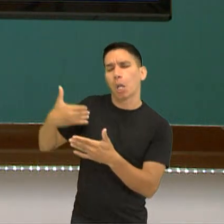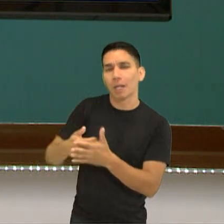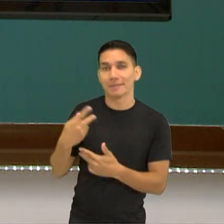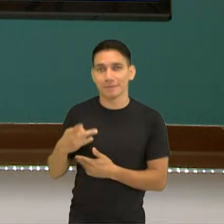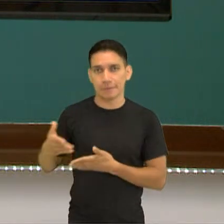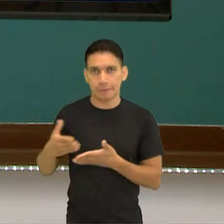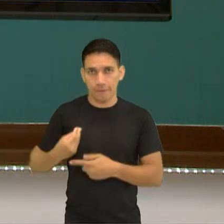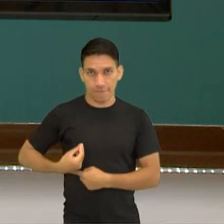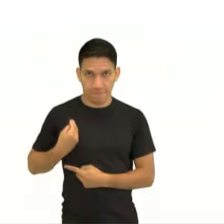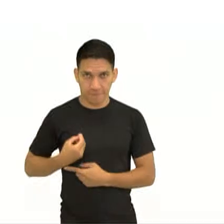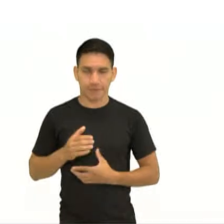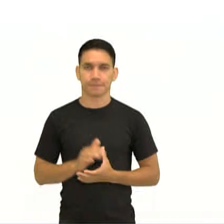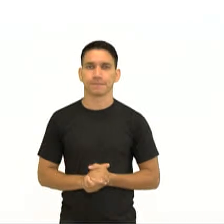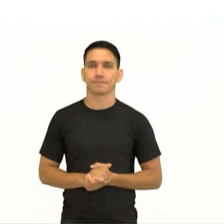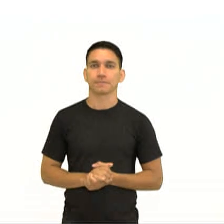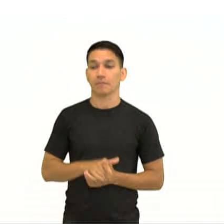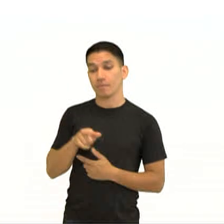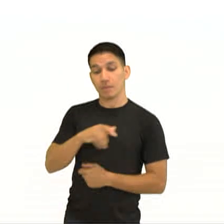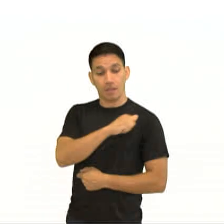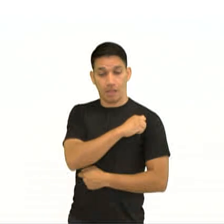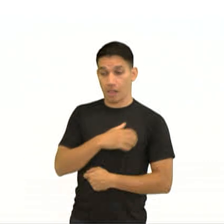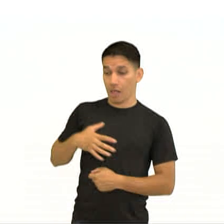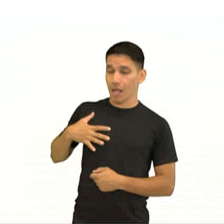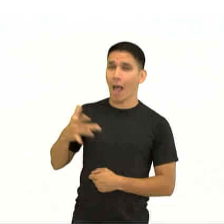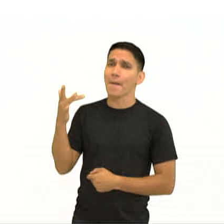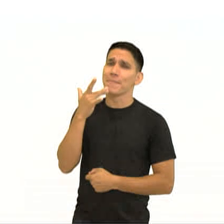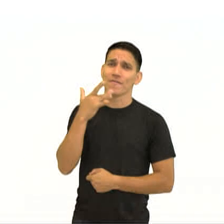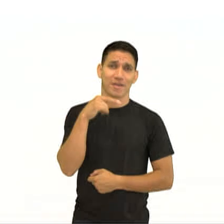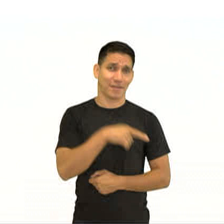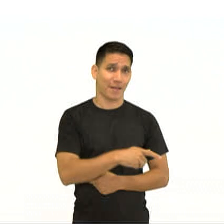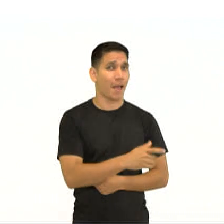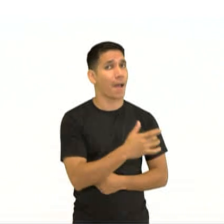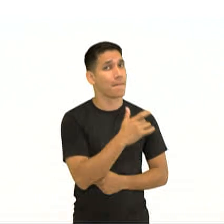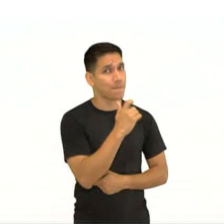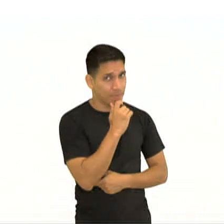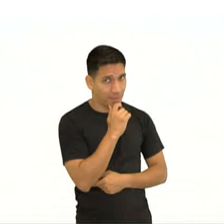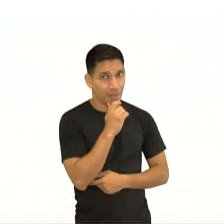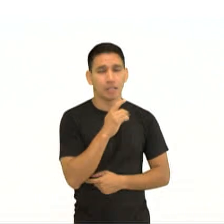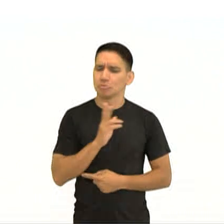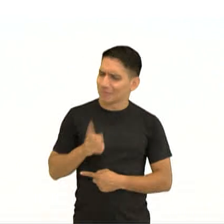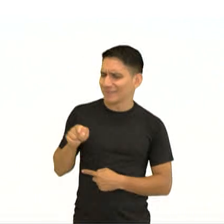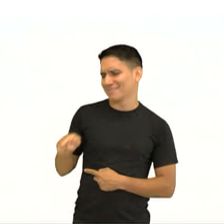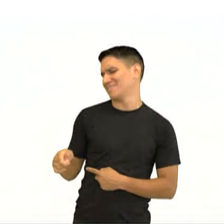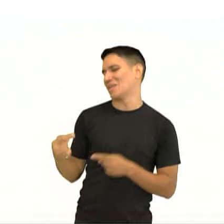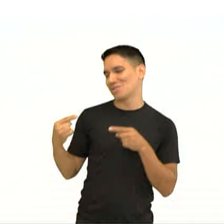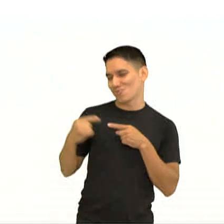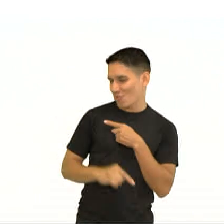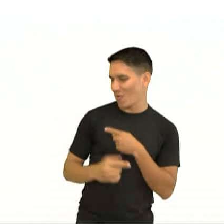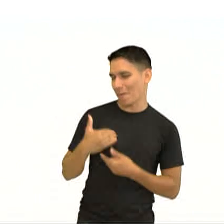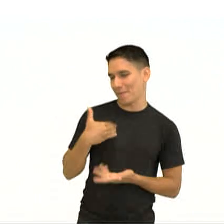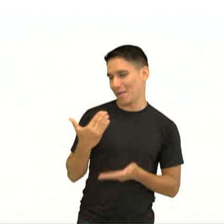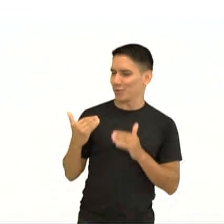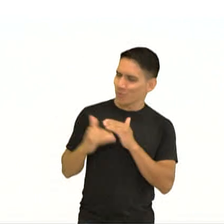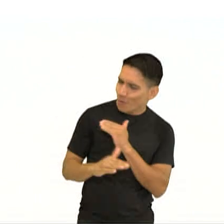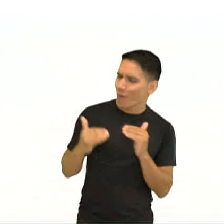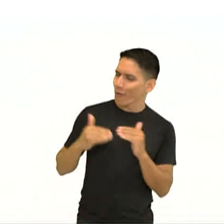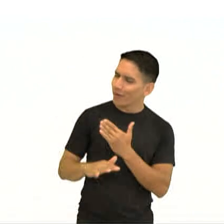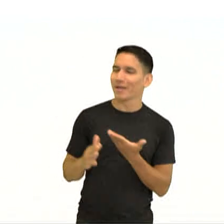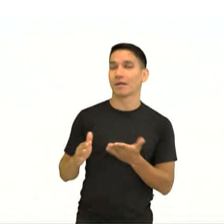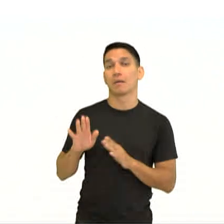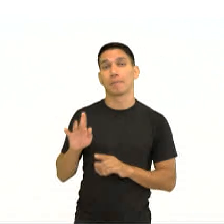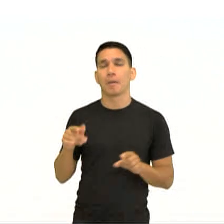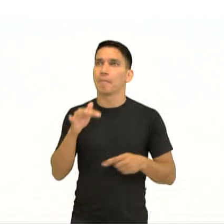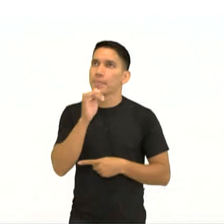filósofo. Aristóteles era o discípulo preferido de Platão, mesmo discordando dele em muitas questões, como por exemplo em relação